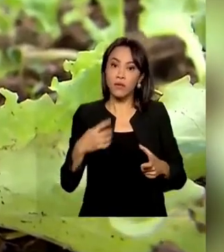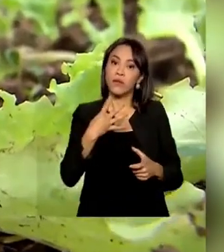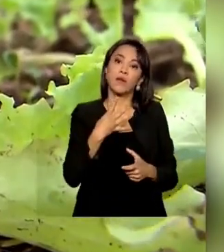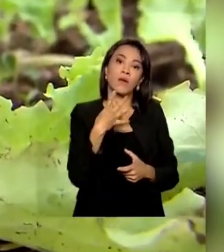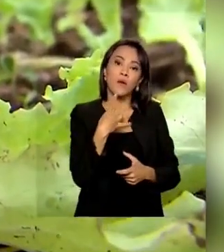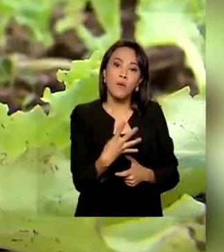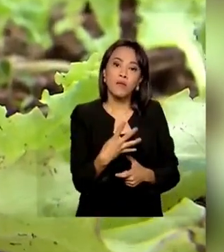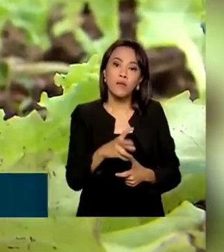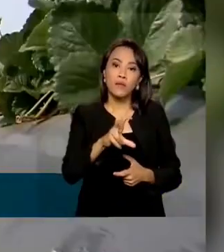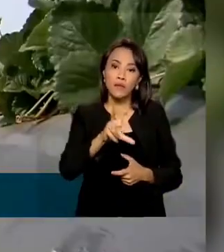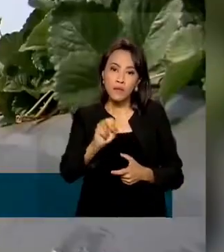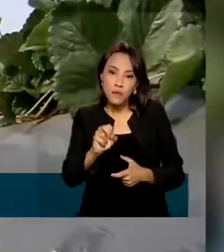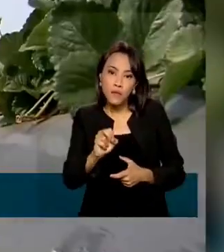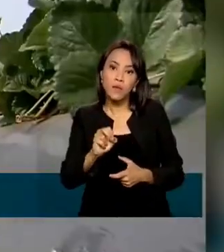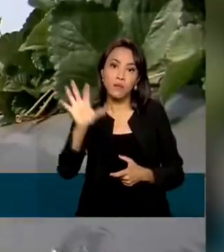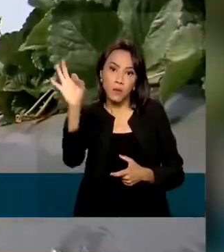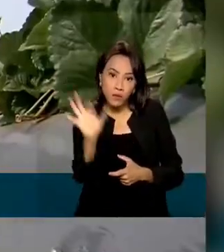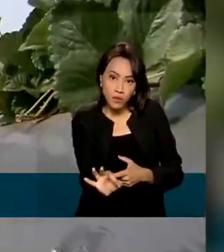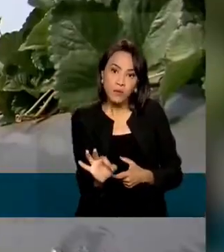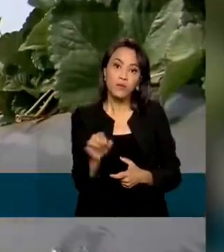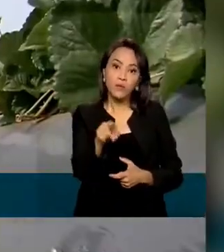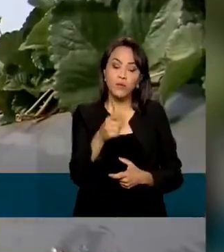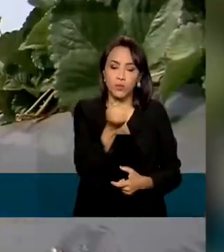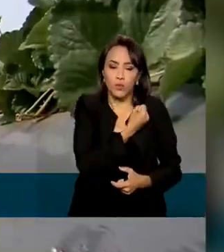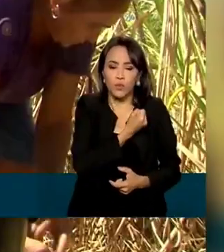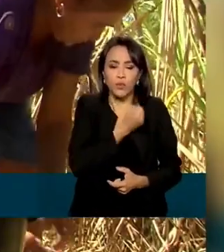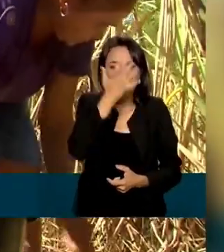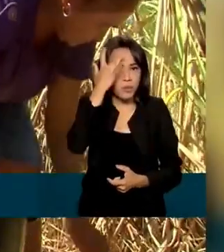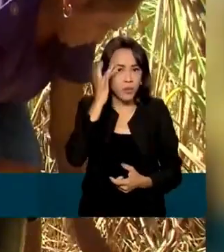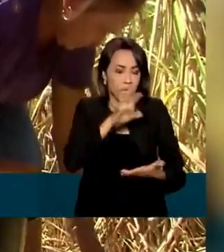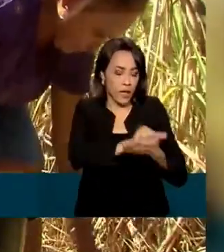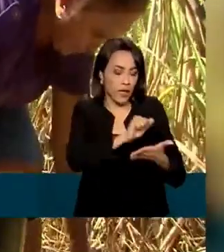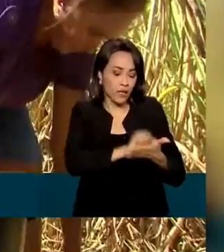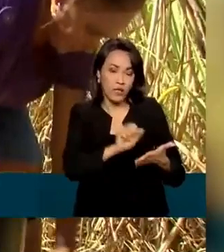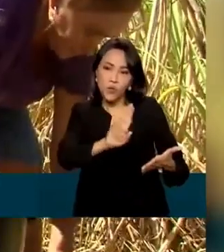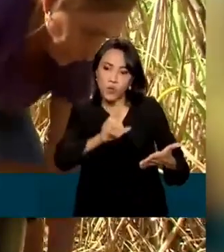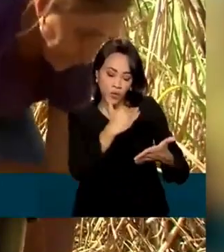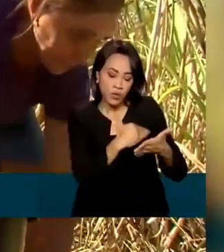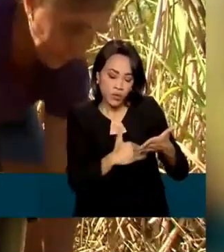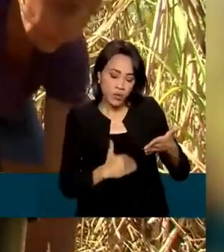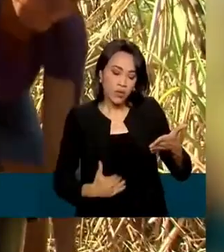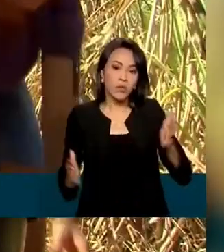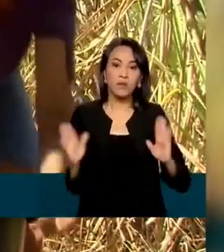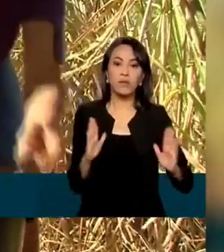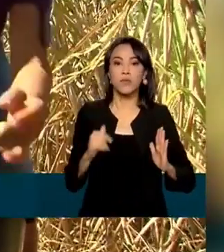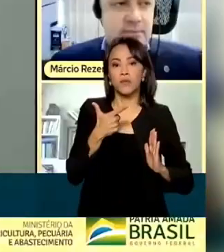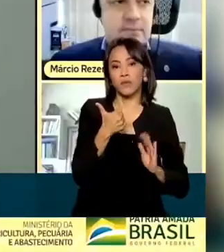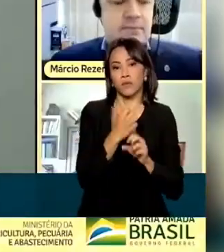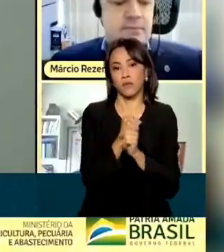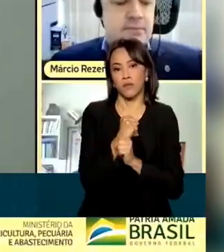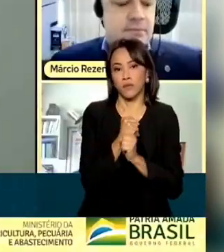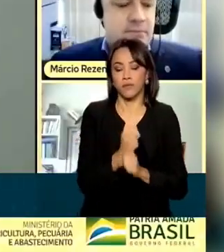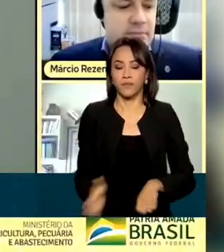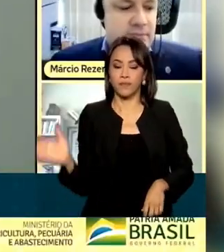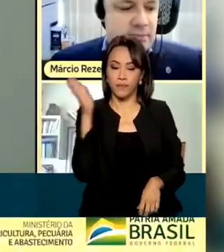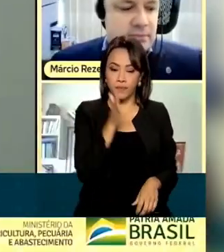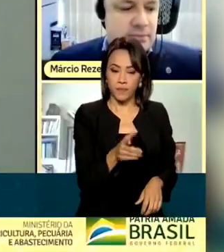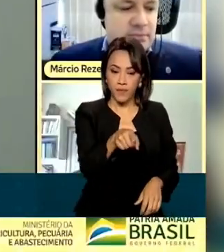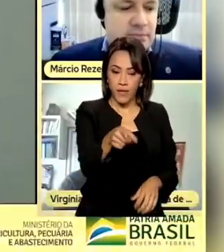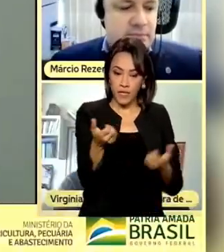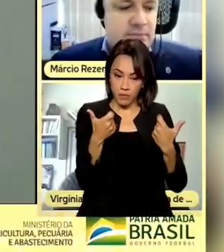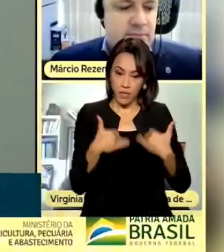quatrocentos e cinquenta por cento no número de produtores cadastrados nos últimos 12 anos o